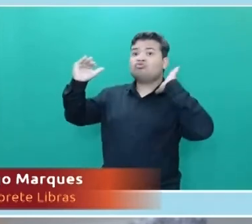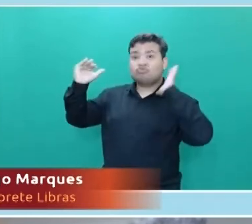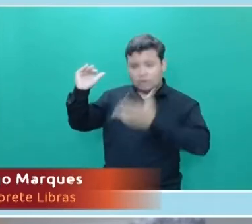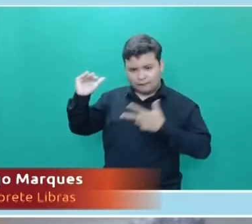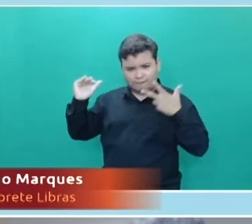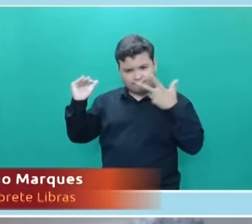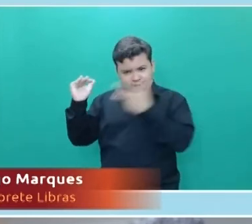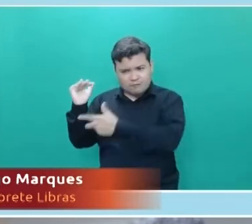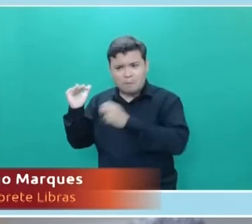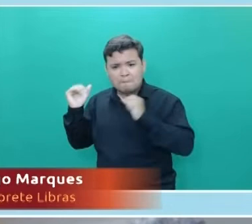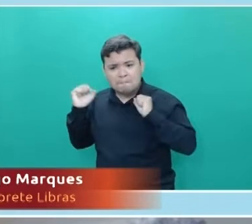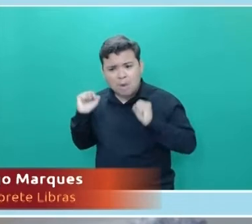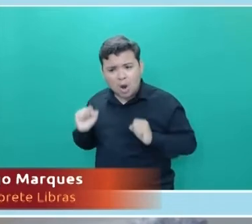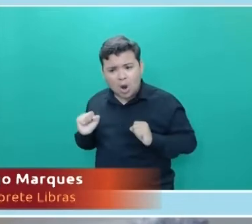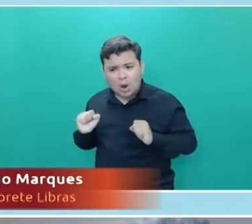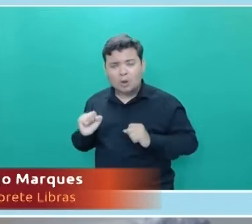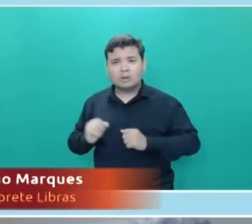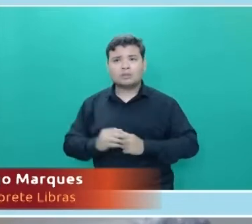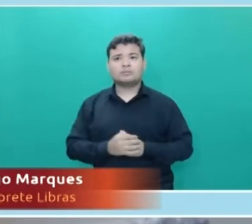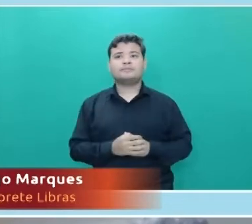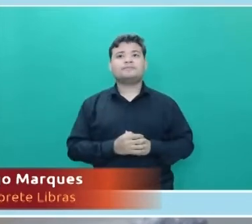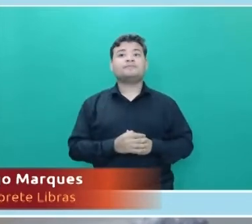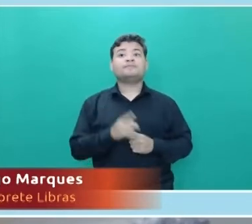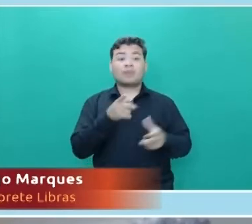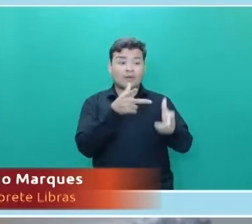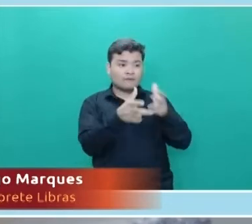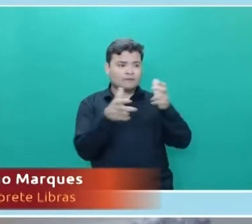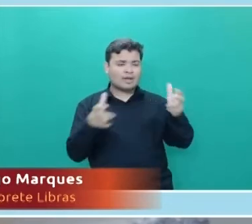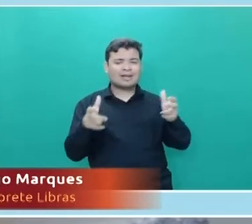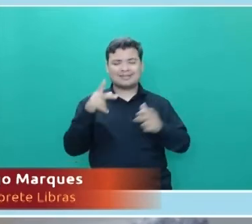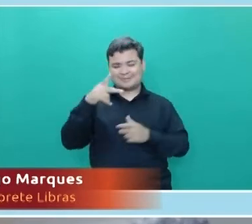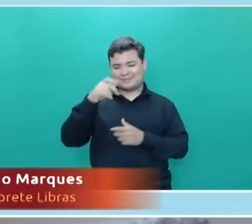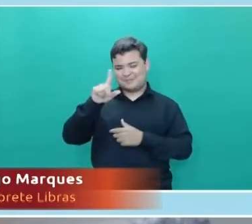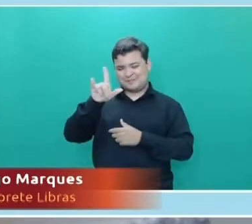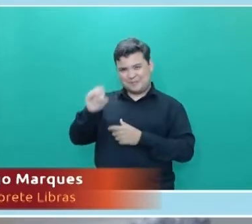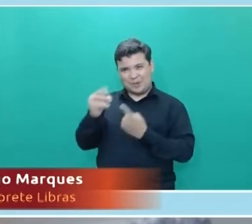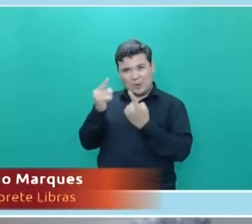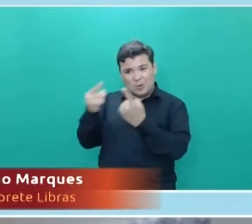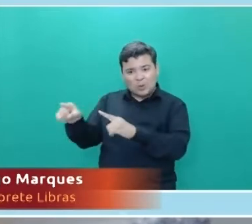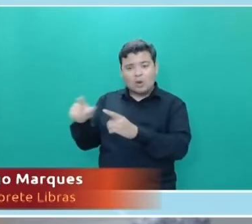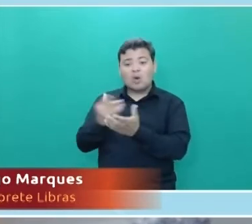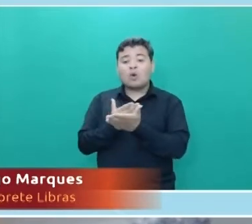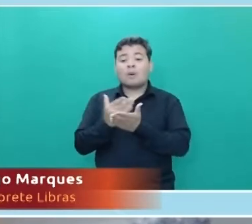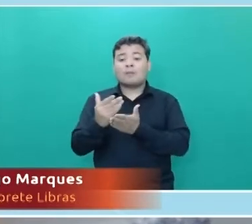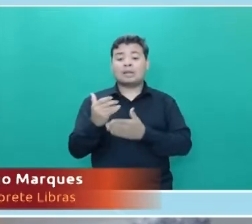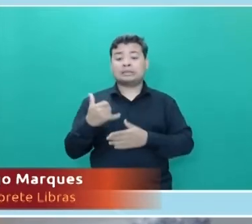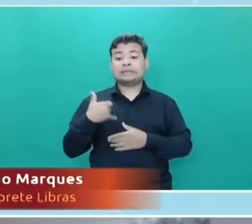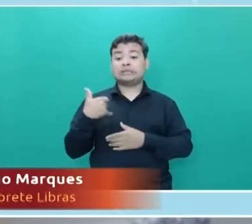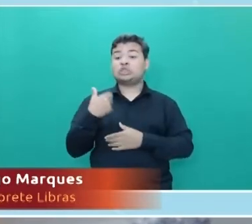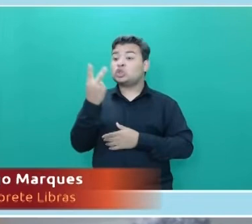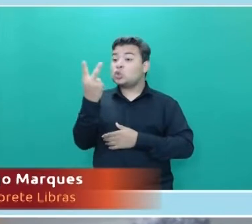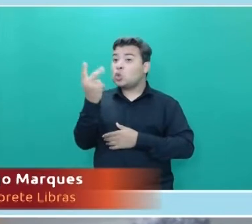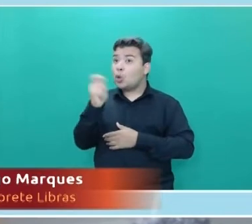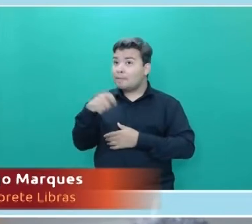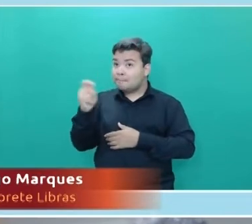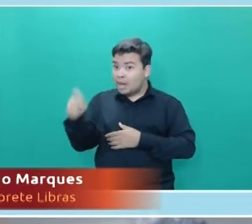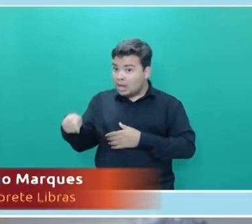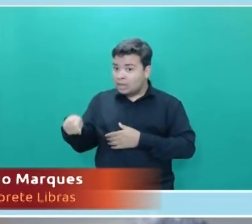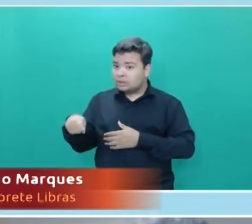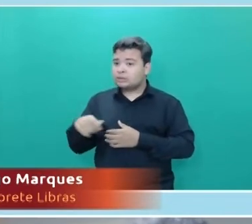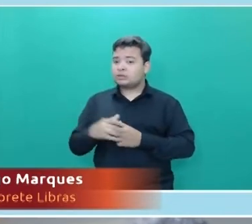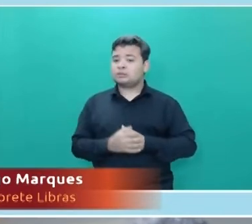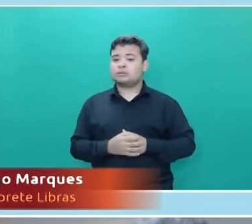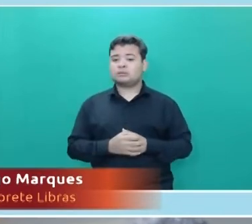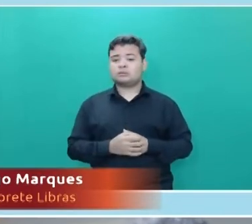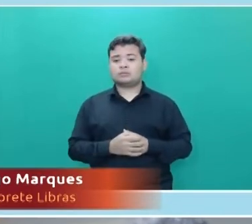vacinação contra a poliomielite, ela inicia aos 2 meses de vida. Então, o esquema é com 2 meses,